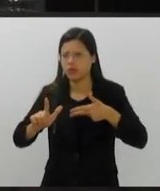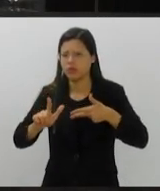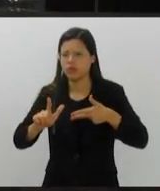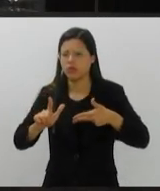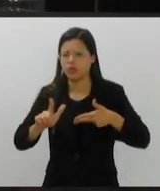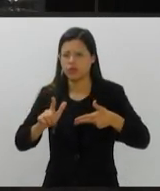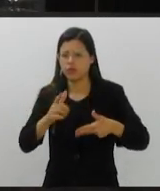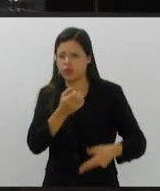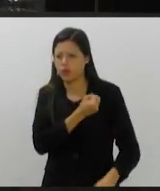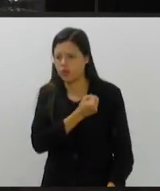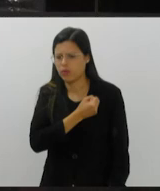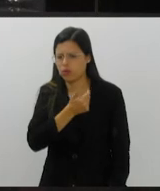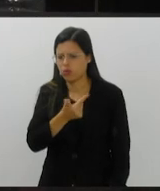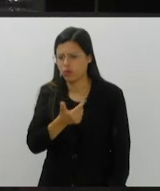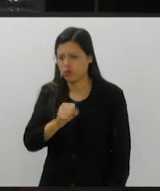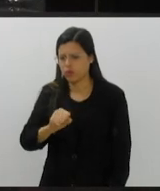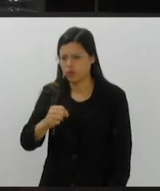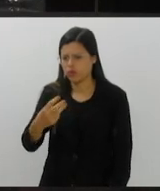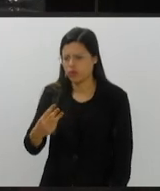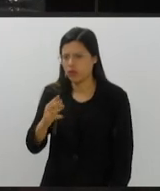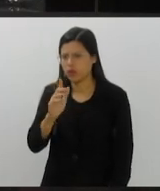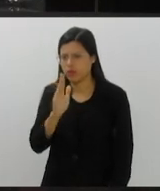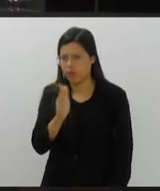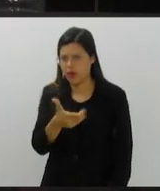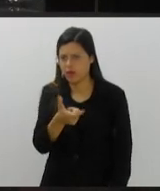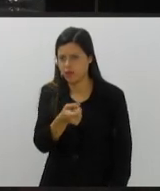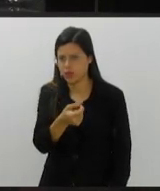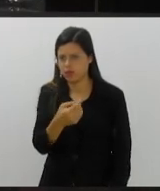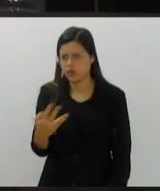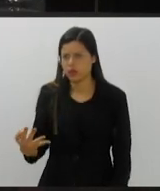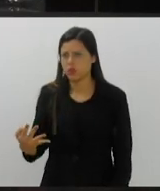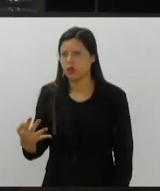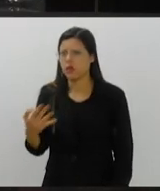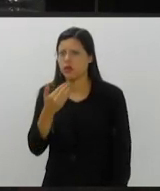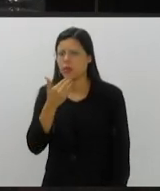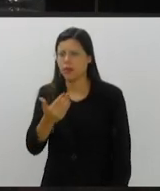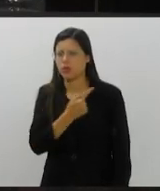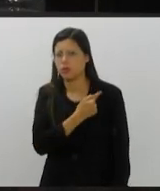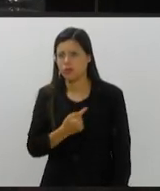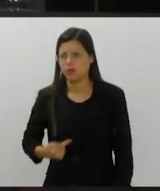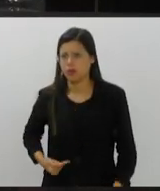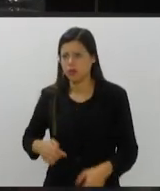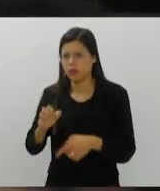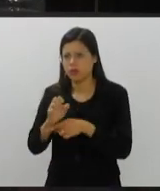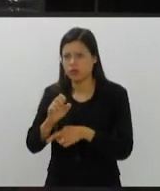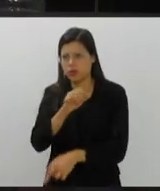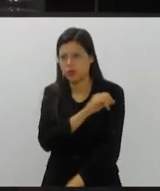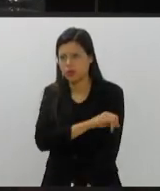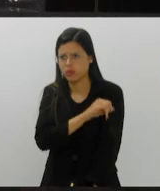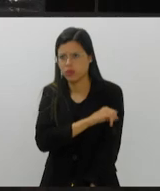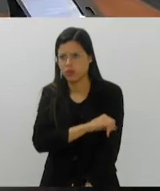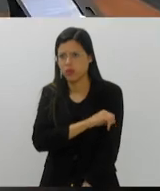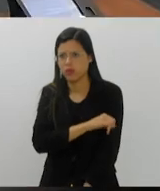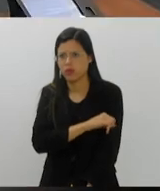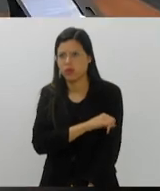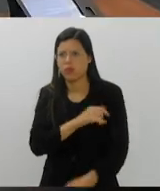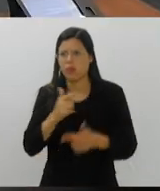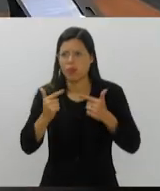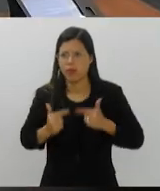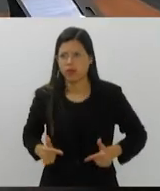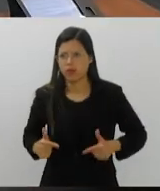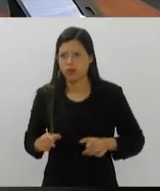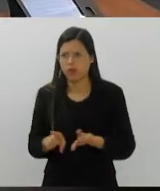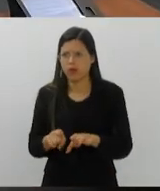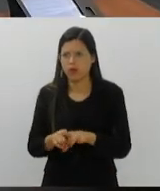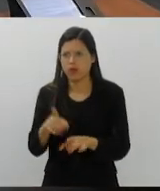24, de autoria da deputada Verônica Lima, que solicita ao excelentíssimo governador do estado do Rio de Janeiro, abstenção também da deputada Marta